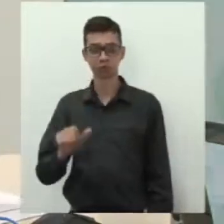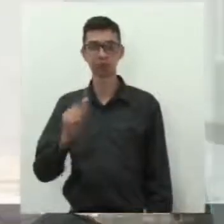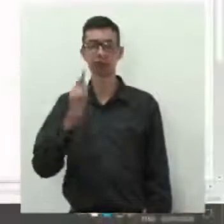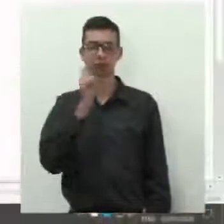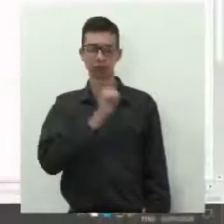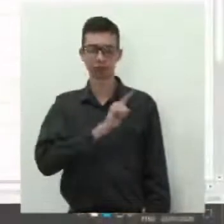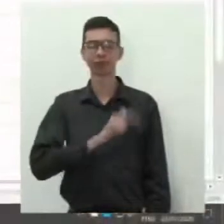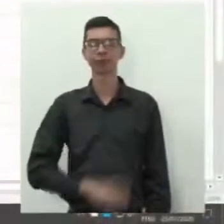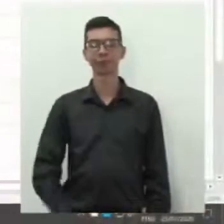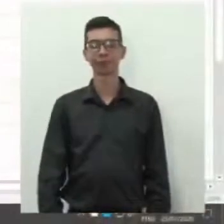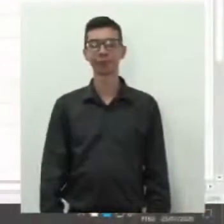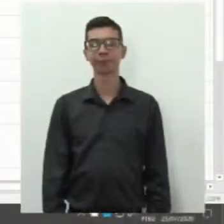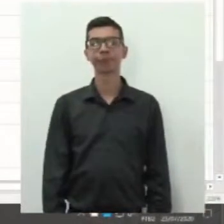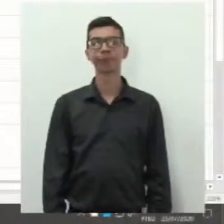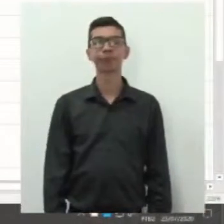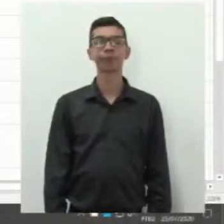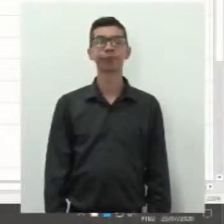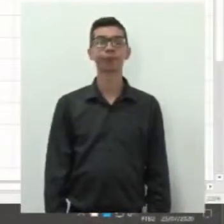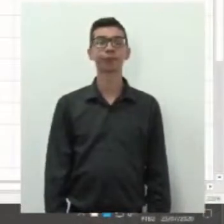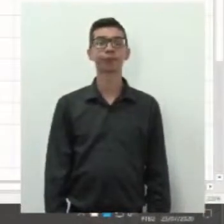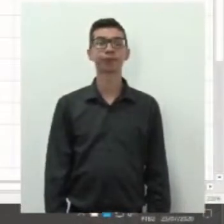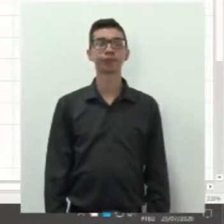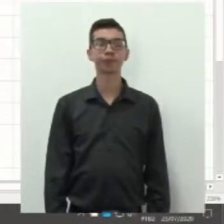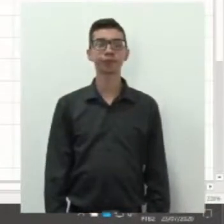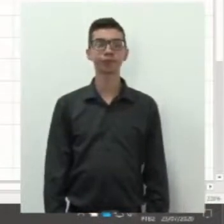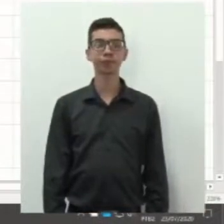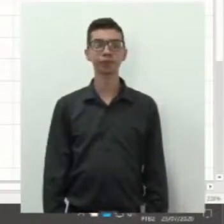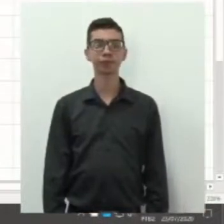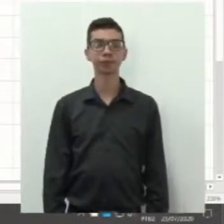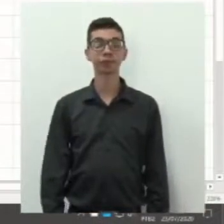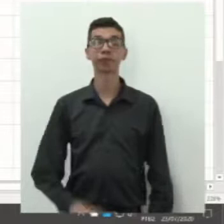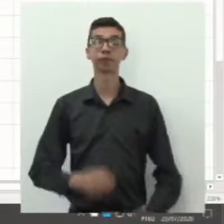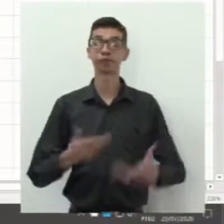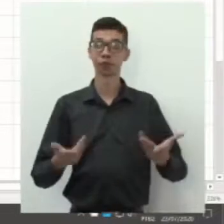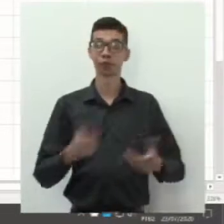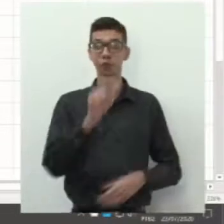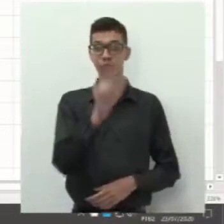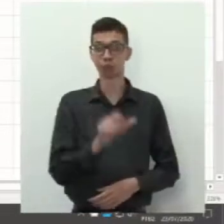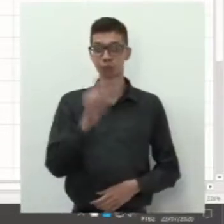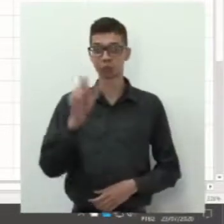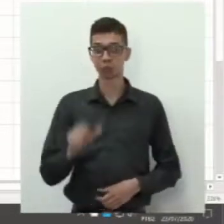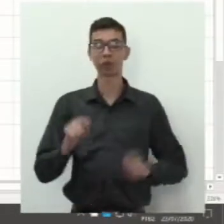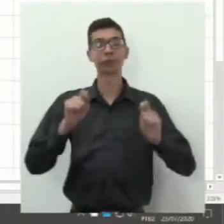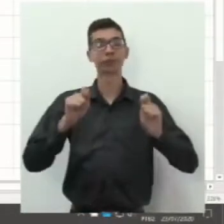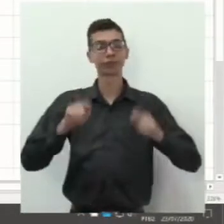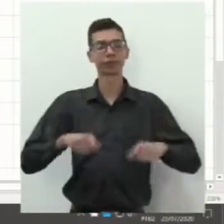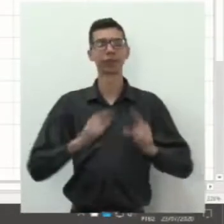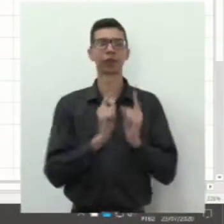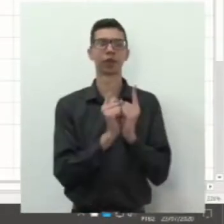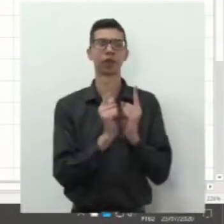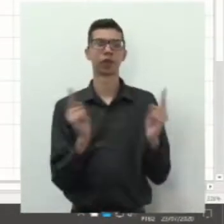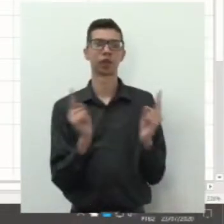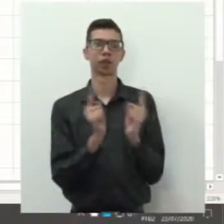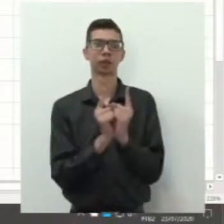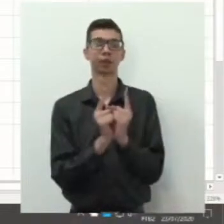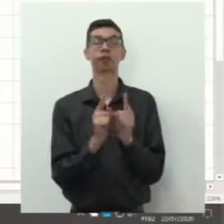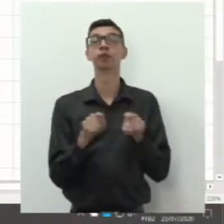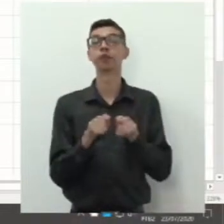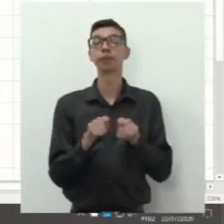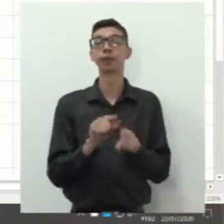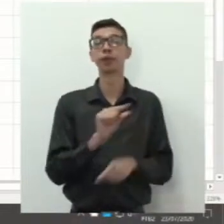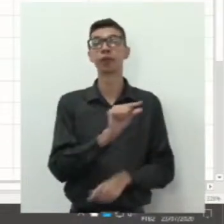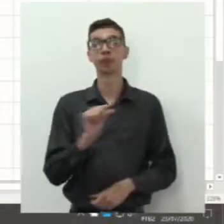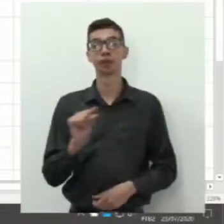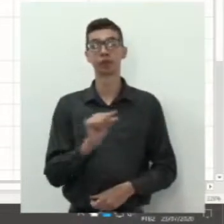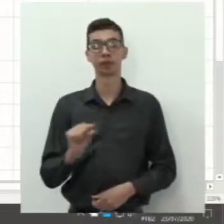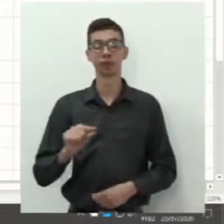colunas aqui eu tenho a opção de aumentar ou diminuir a largura e posso fazer isso com linha também, tá? Com linha,